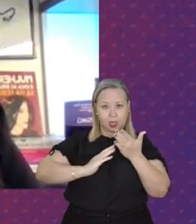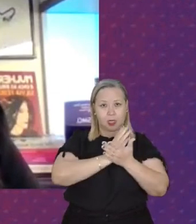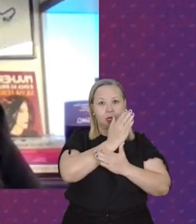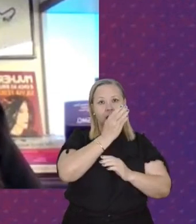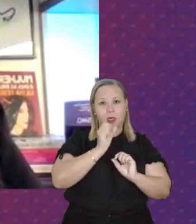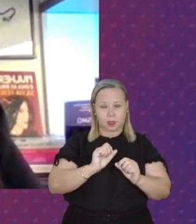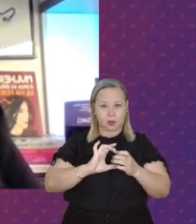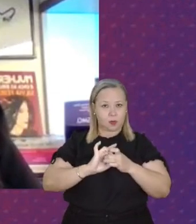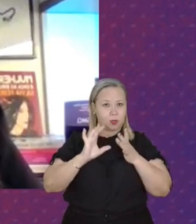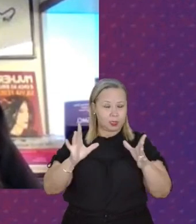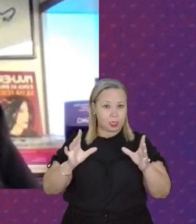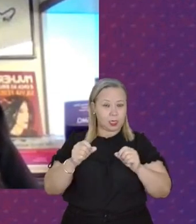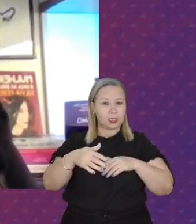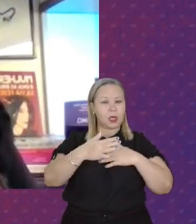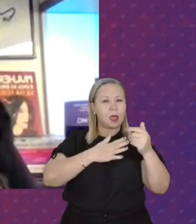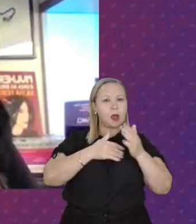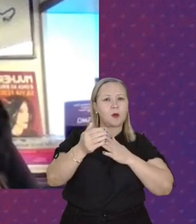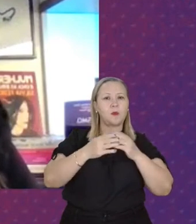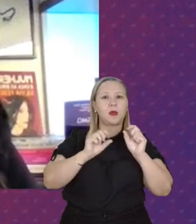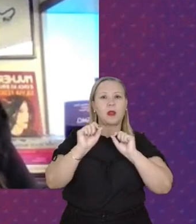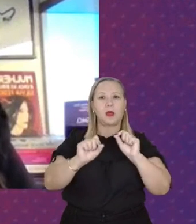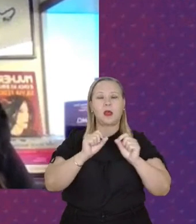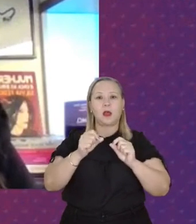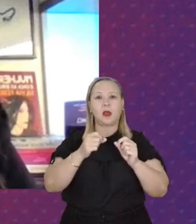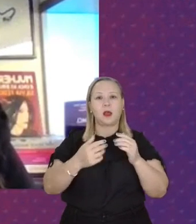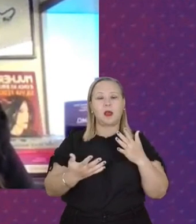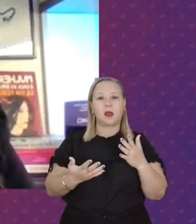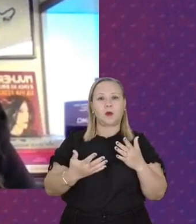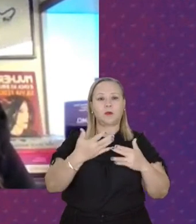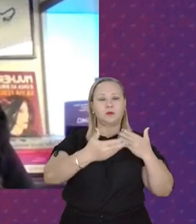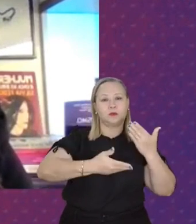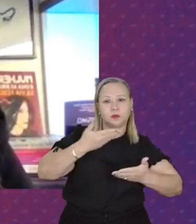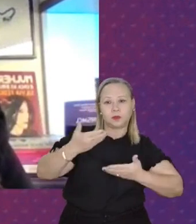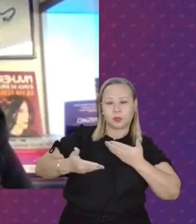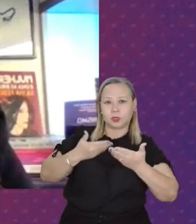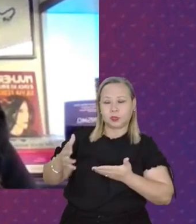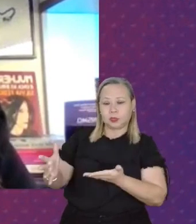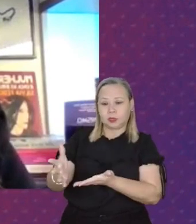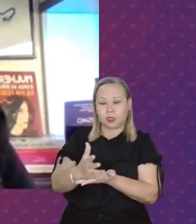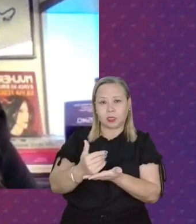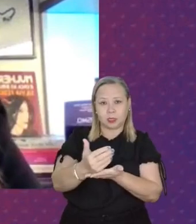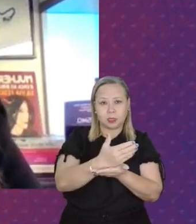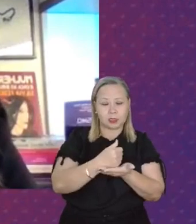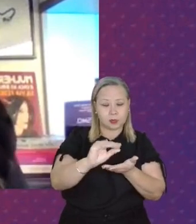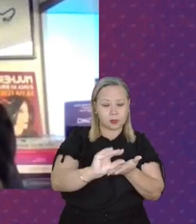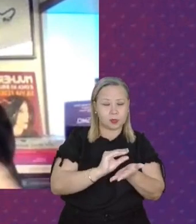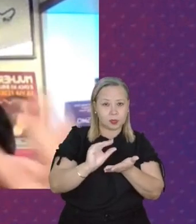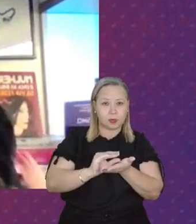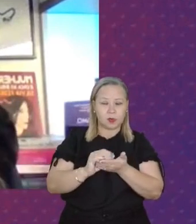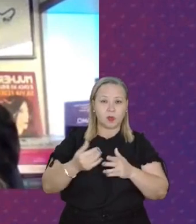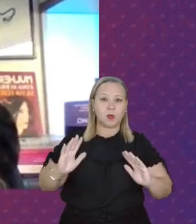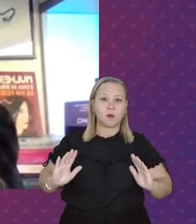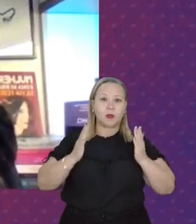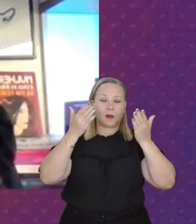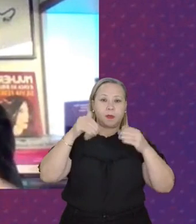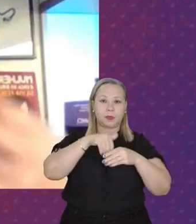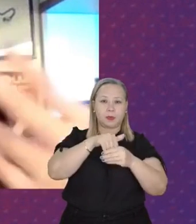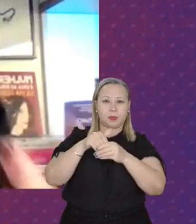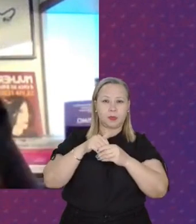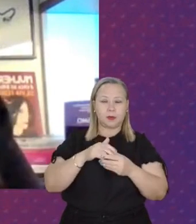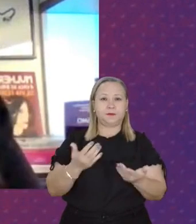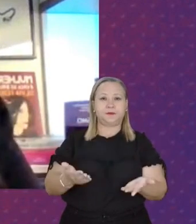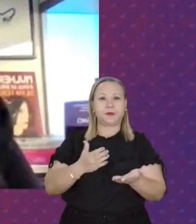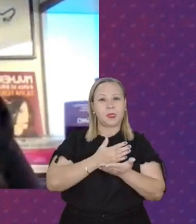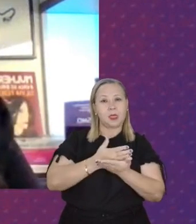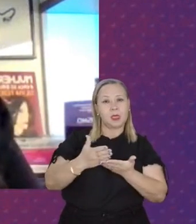a operar como intermediárias na arrecadação de recursos para campanhas eleitorais. Esse financiamento coletivo, que é